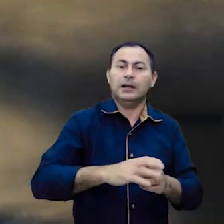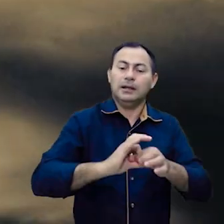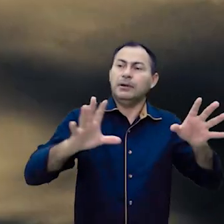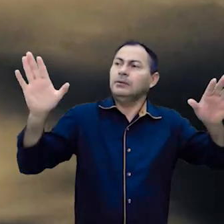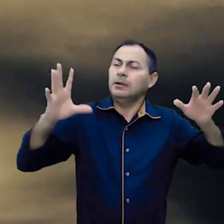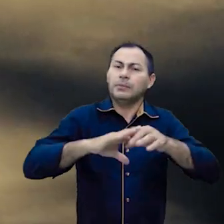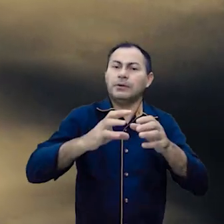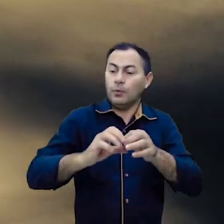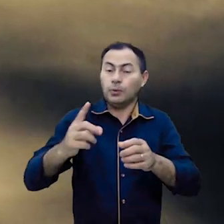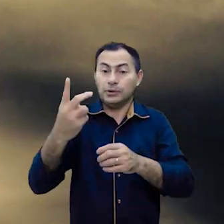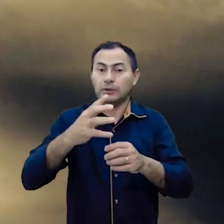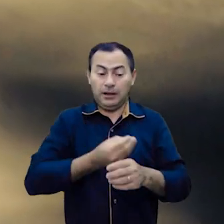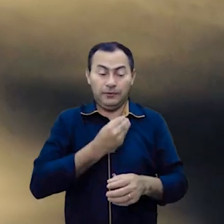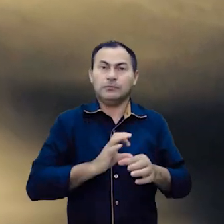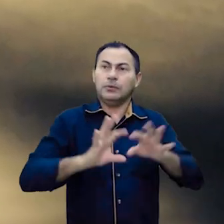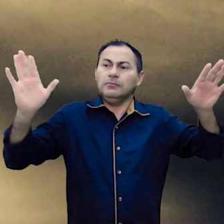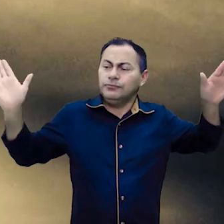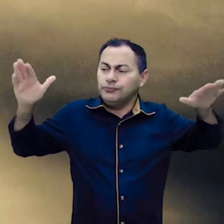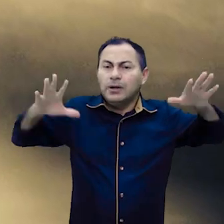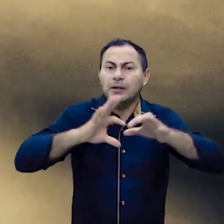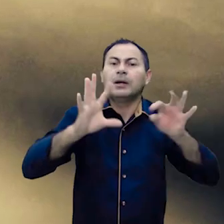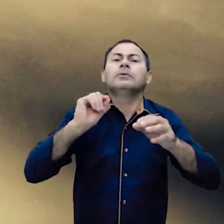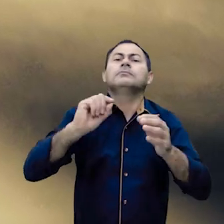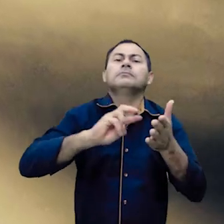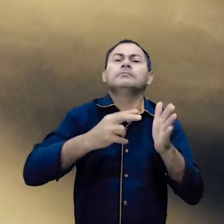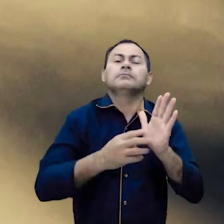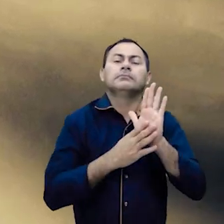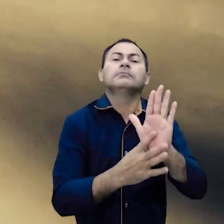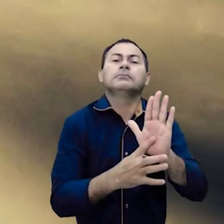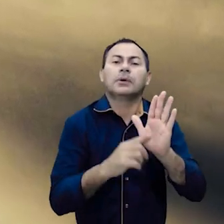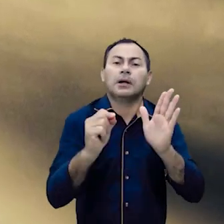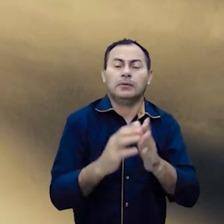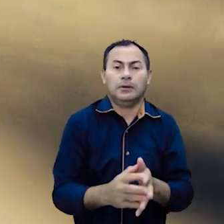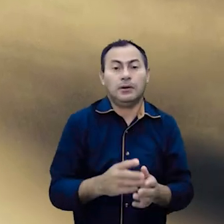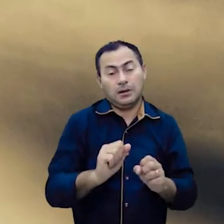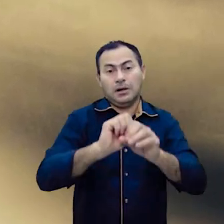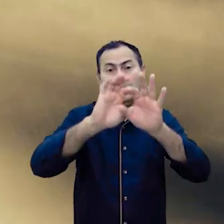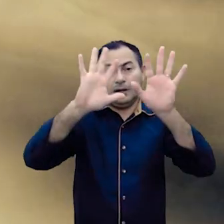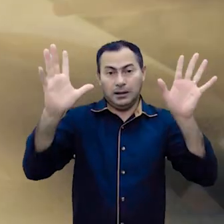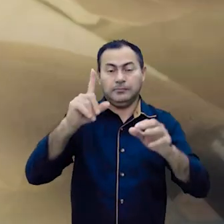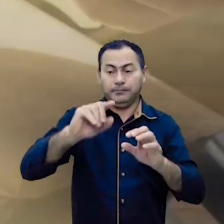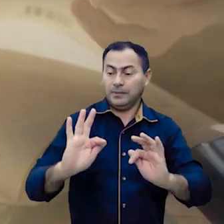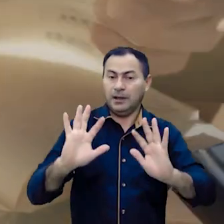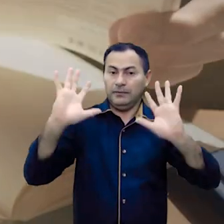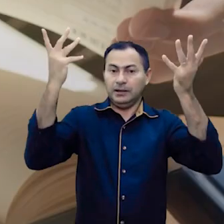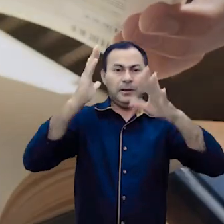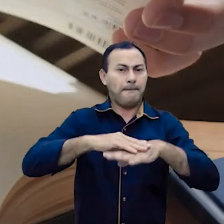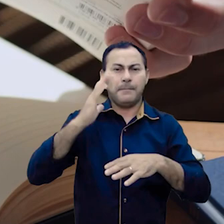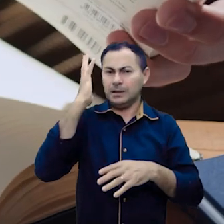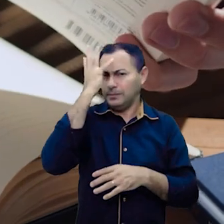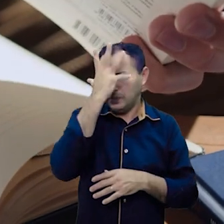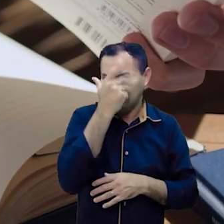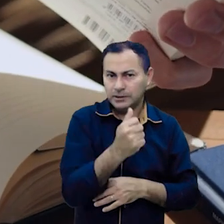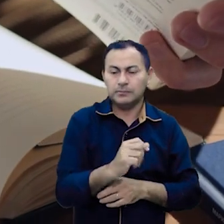libertado e voava livre pelo campo aberto o que você acha que isso estava simbolizando obviamente esta cerimônia